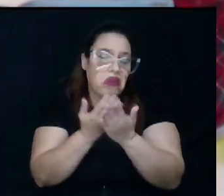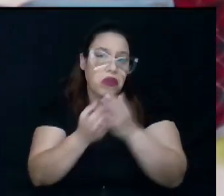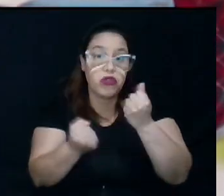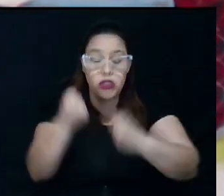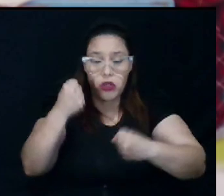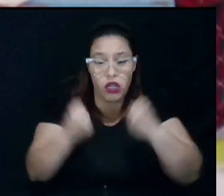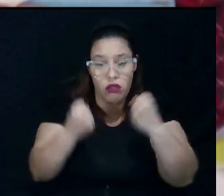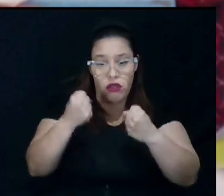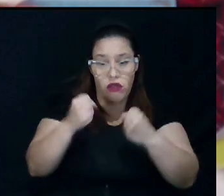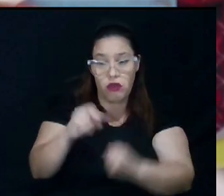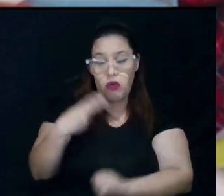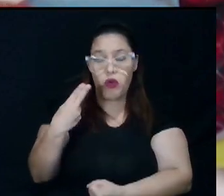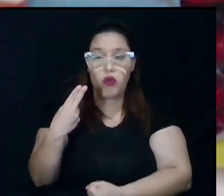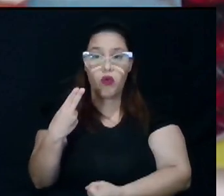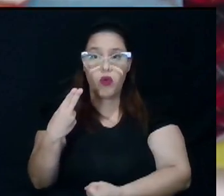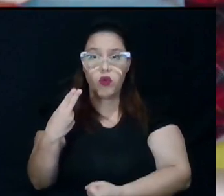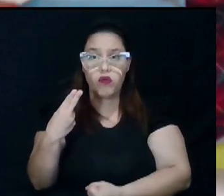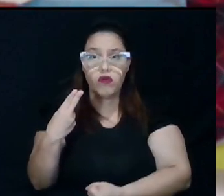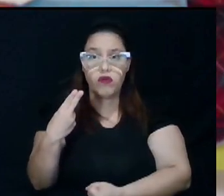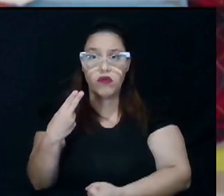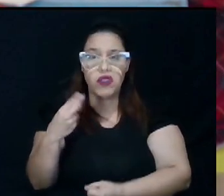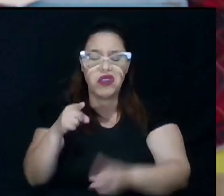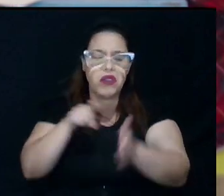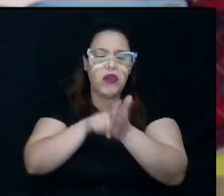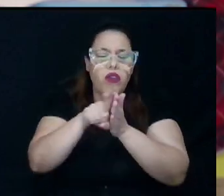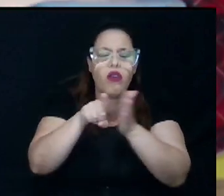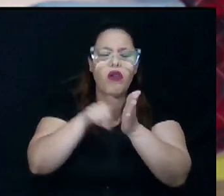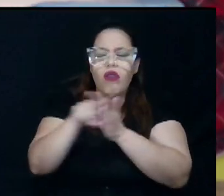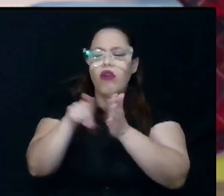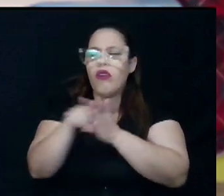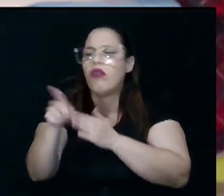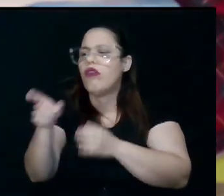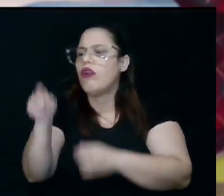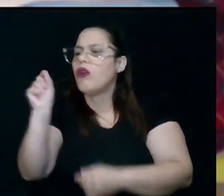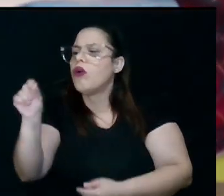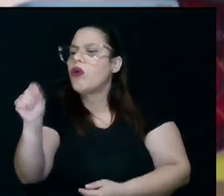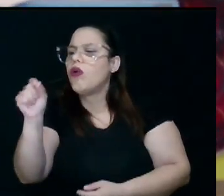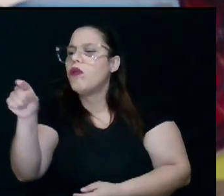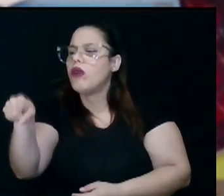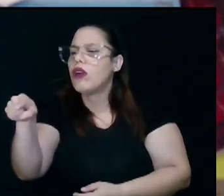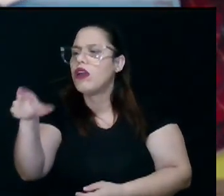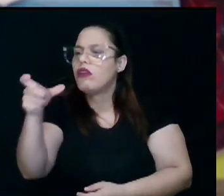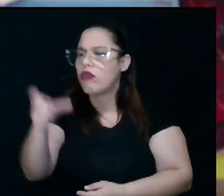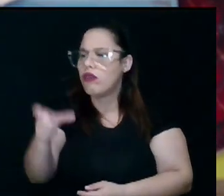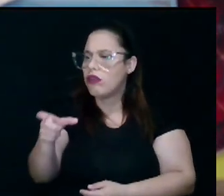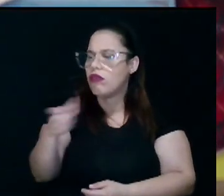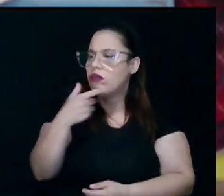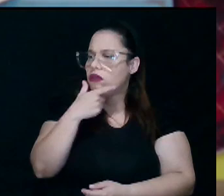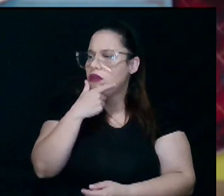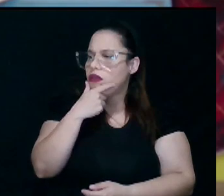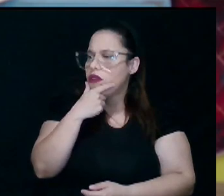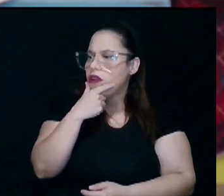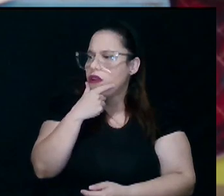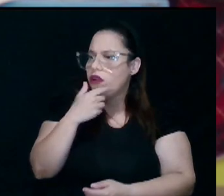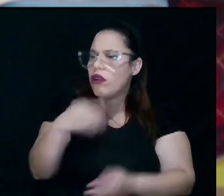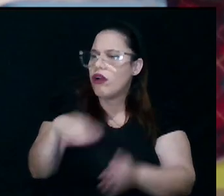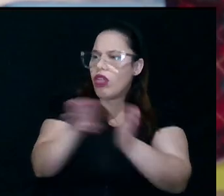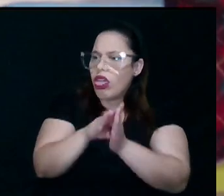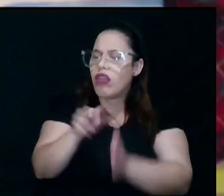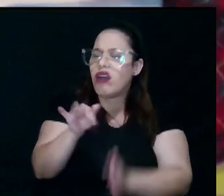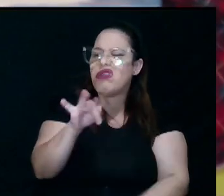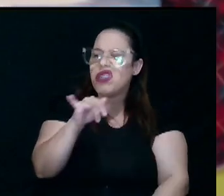algumas situações e se perguntar como que isso está presente dentro da física. Você